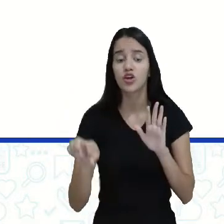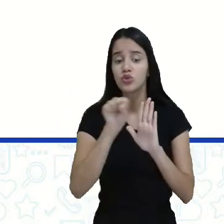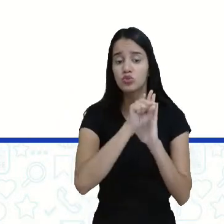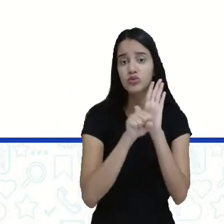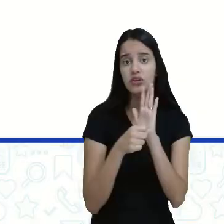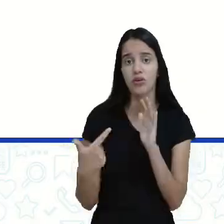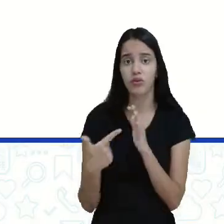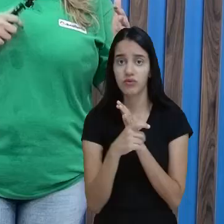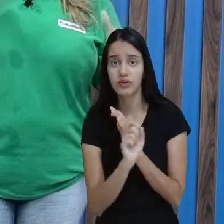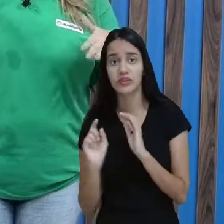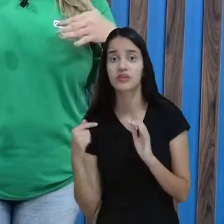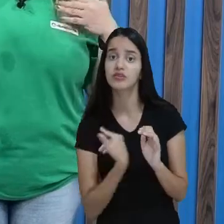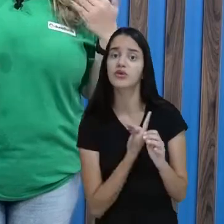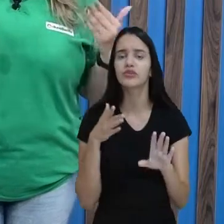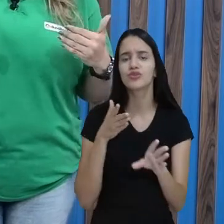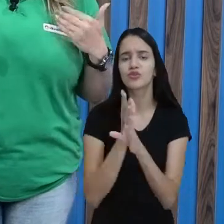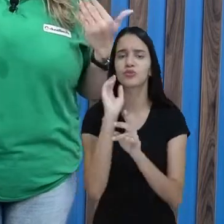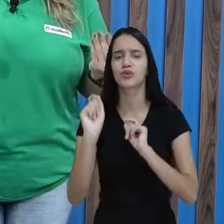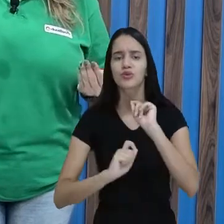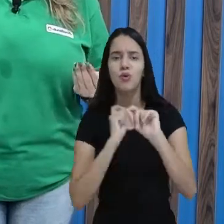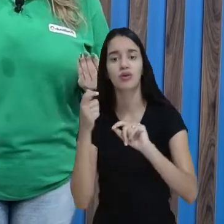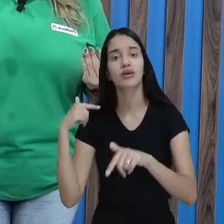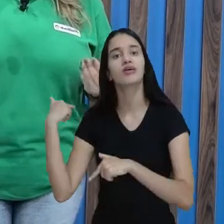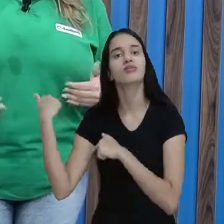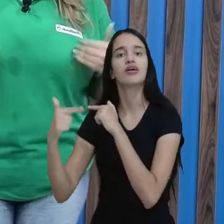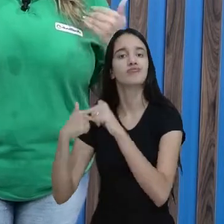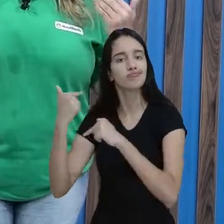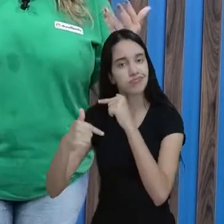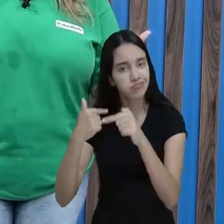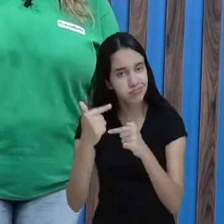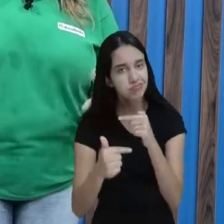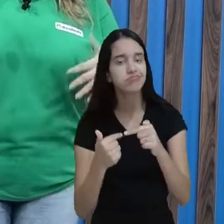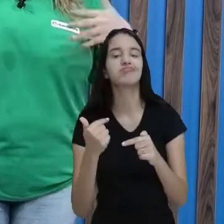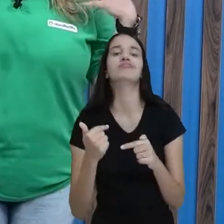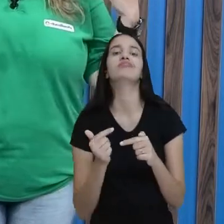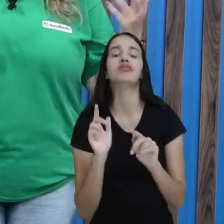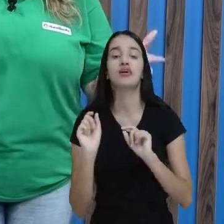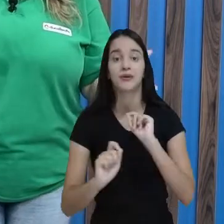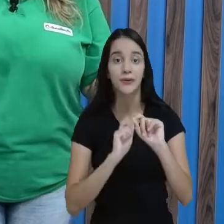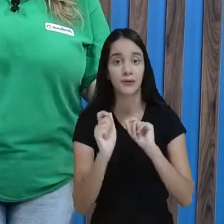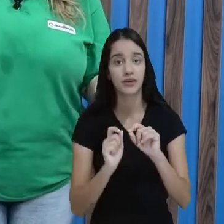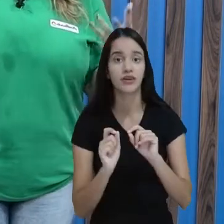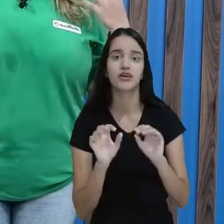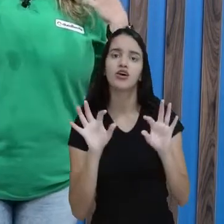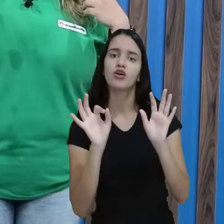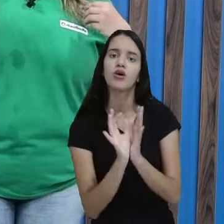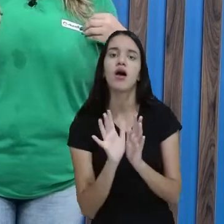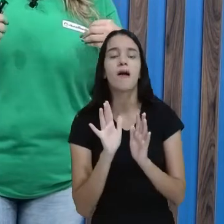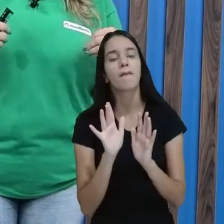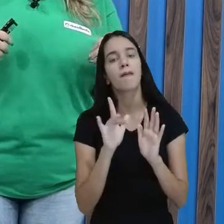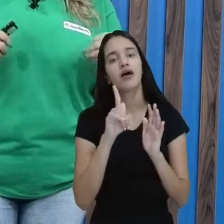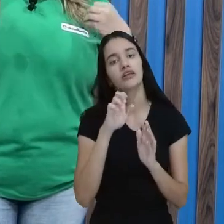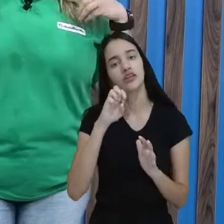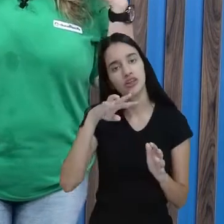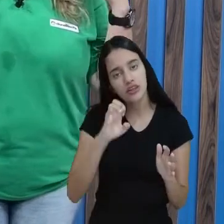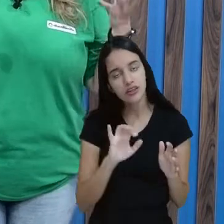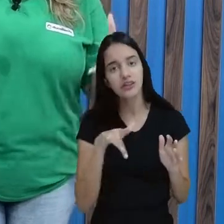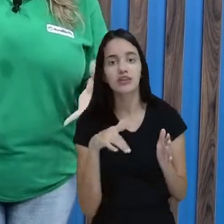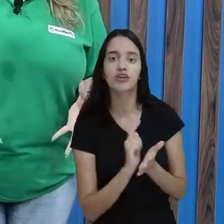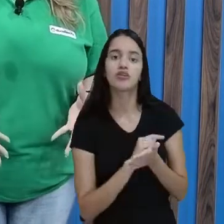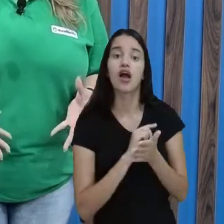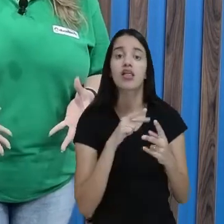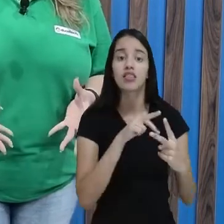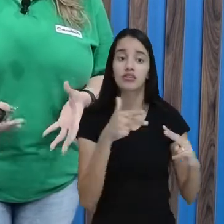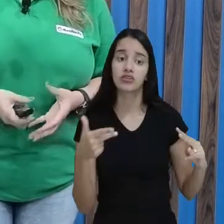XX, nós descobrimos essa questão da hereditariedade, né? A herança genética que é passada, né? Dos genes dos pais para